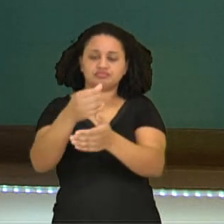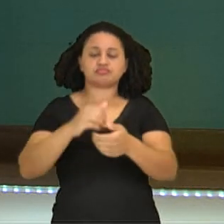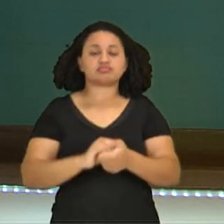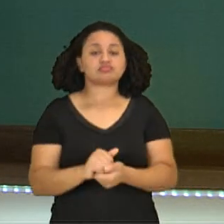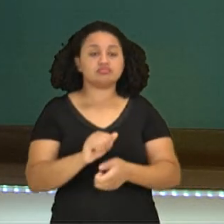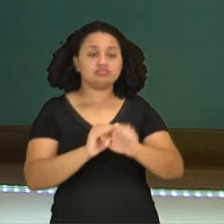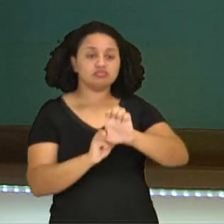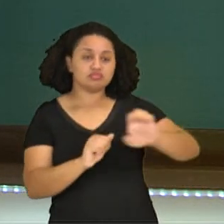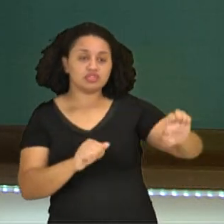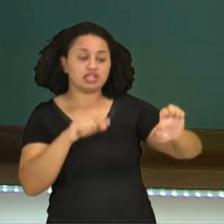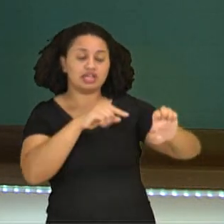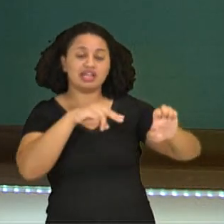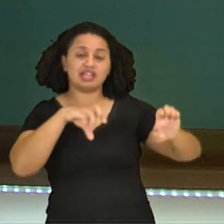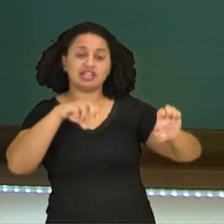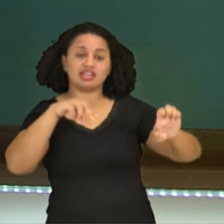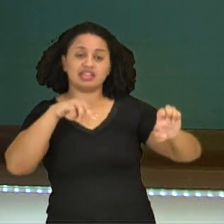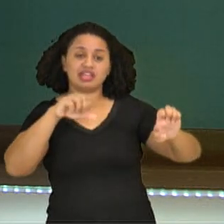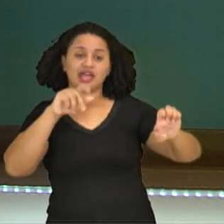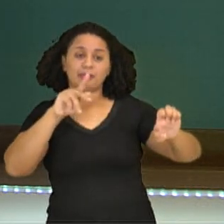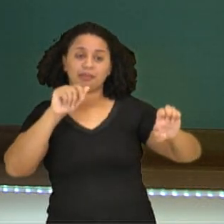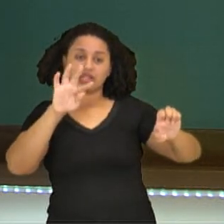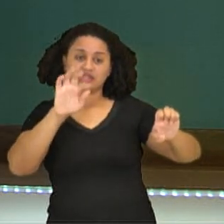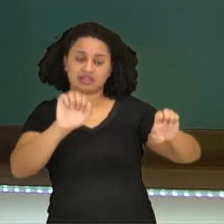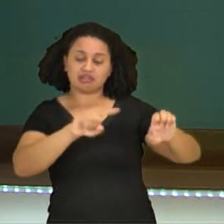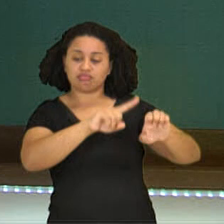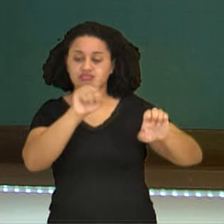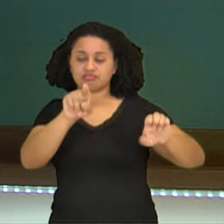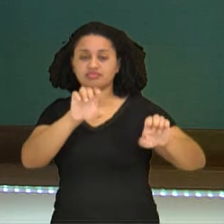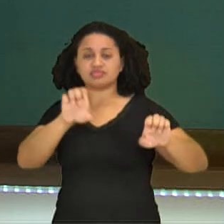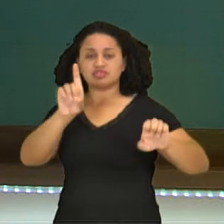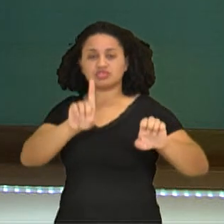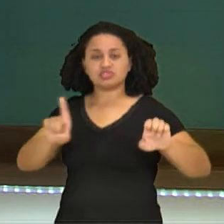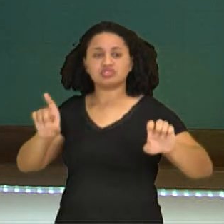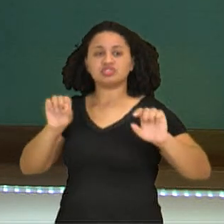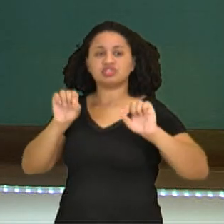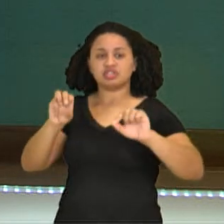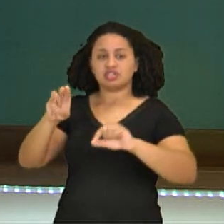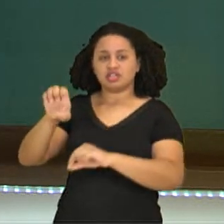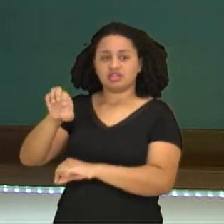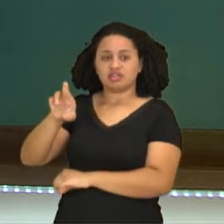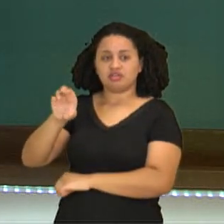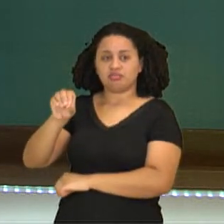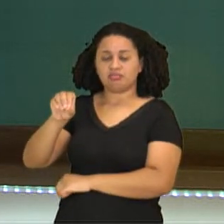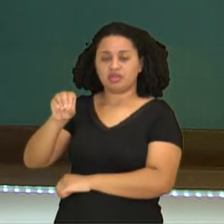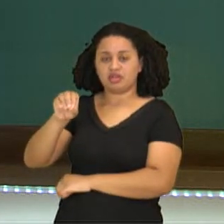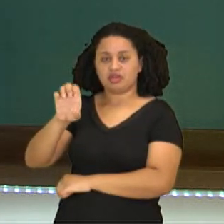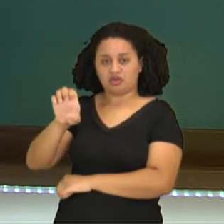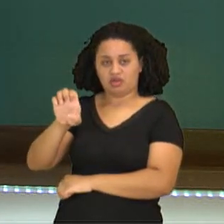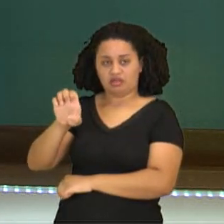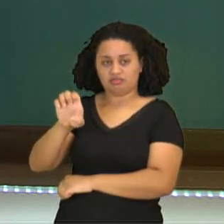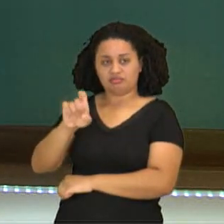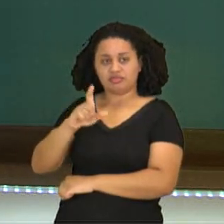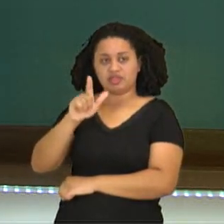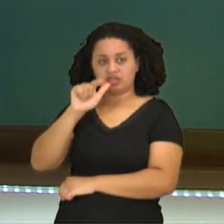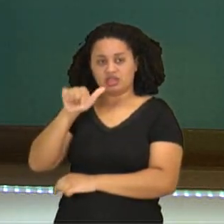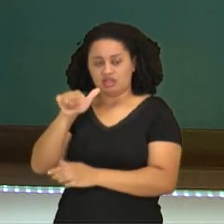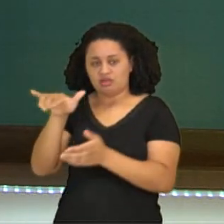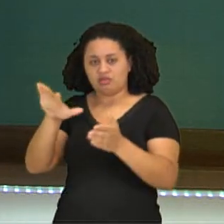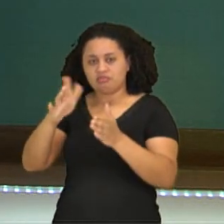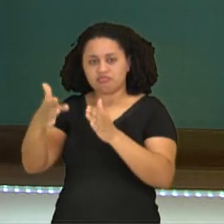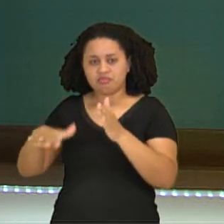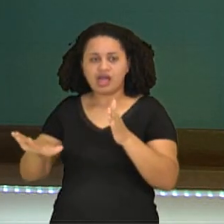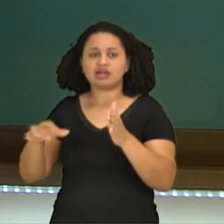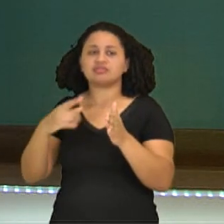lado esquerdo construíram Napata, do lado direito do rio Nilo construíram Meroé, a outra cidade. Mar Vermelho, né?